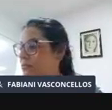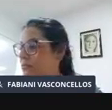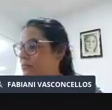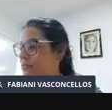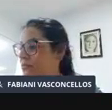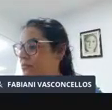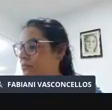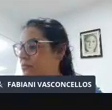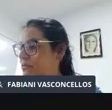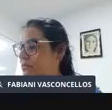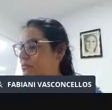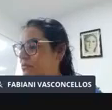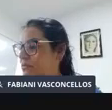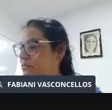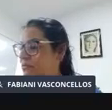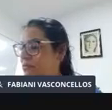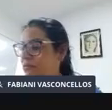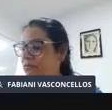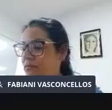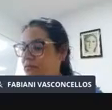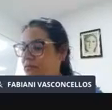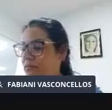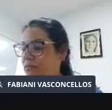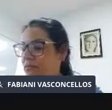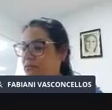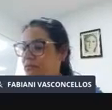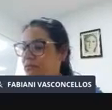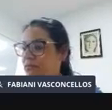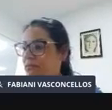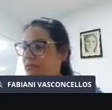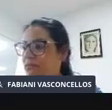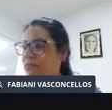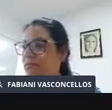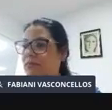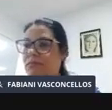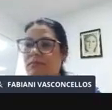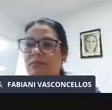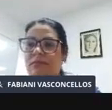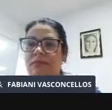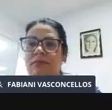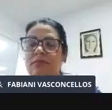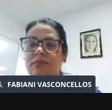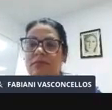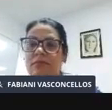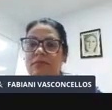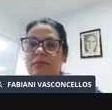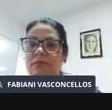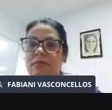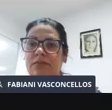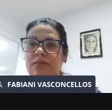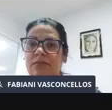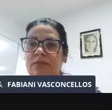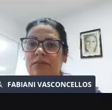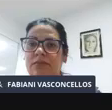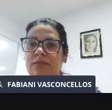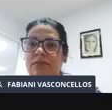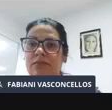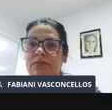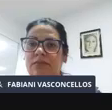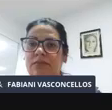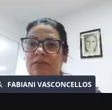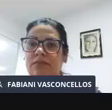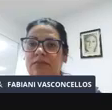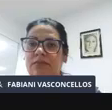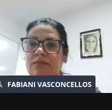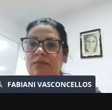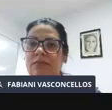situação a qual, devido à pandemia, o funcionário de Volta Redonda ele